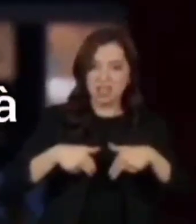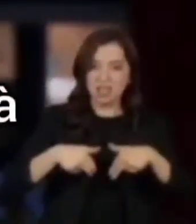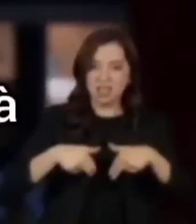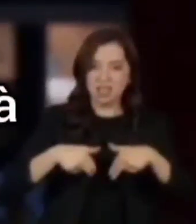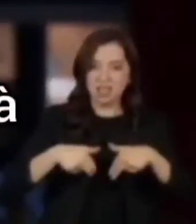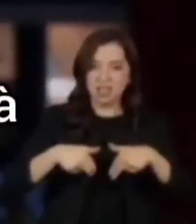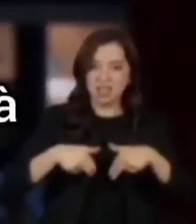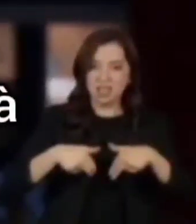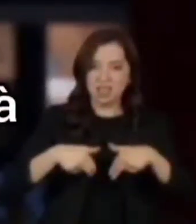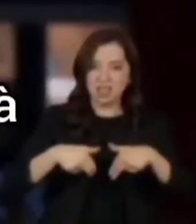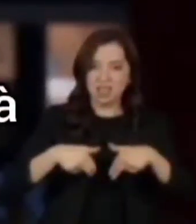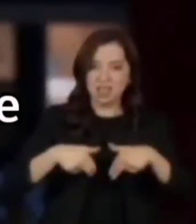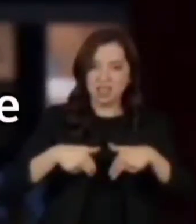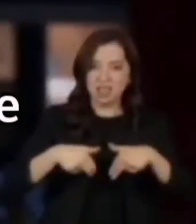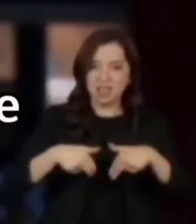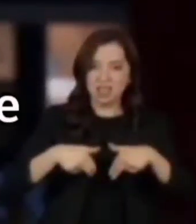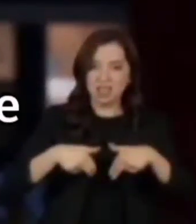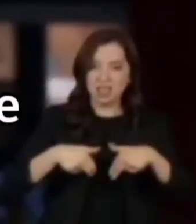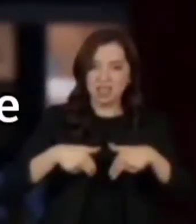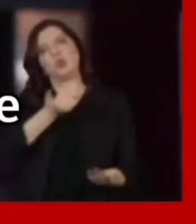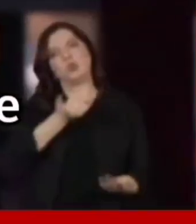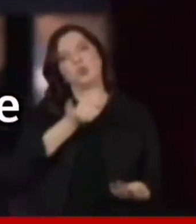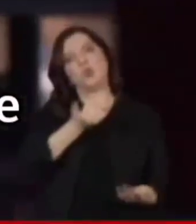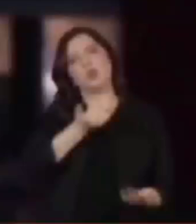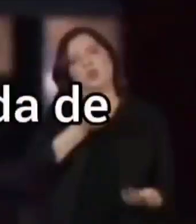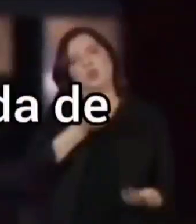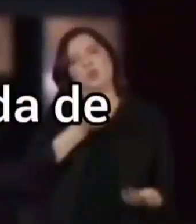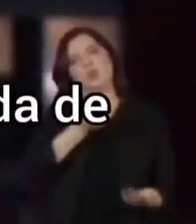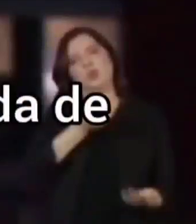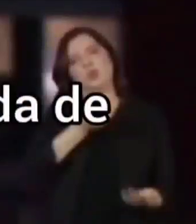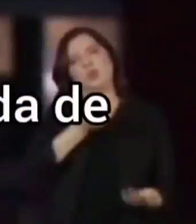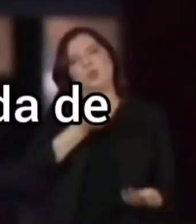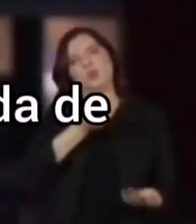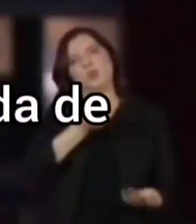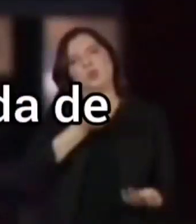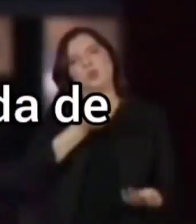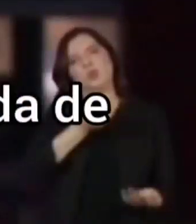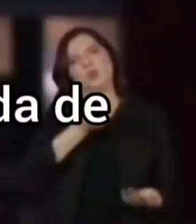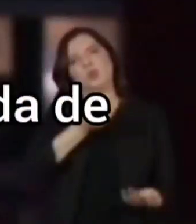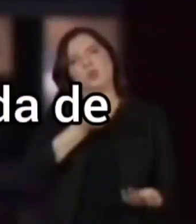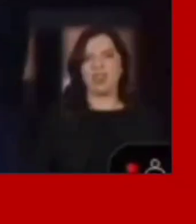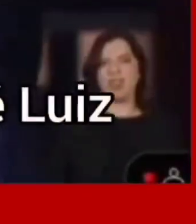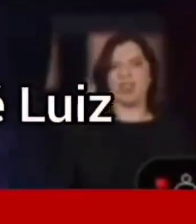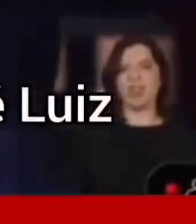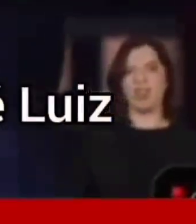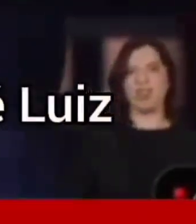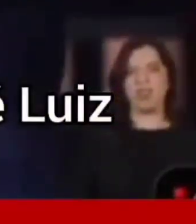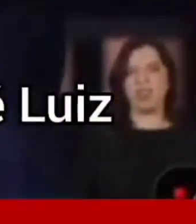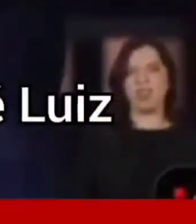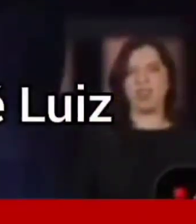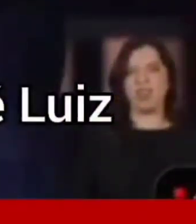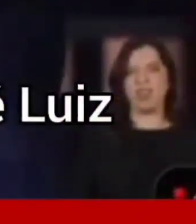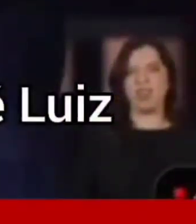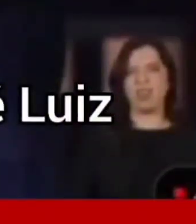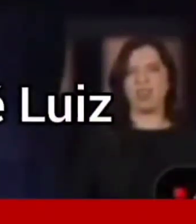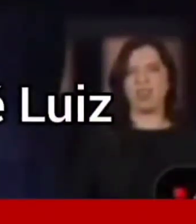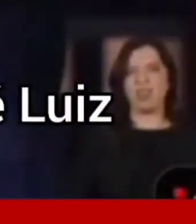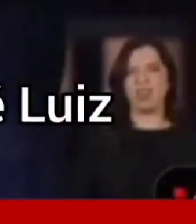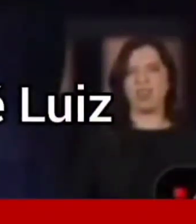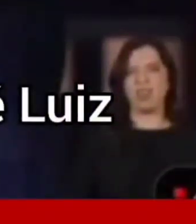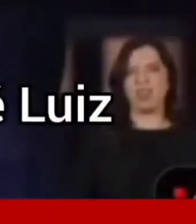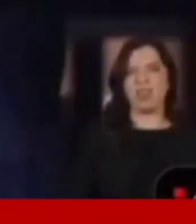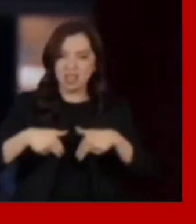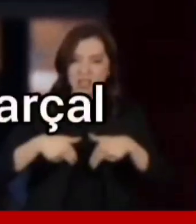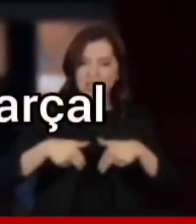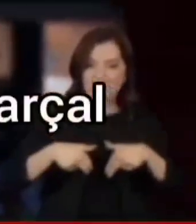O debate entre os candidatos à Prefeitura de São Paulo, realizado pela TV Cultura neste domingo, foi marcado por uma troca acalorada de acusações e pela expulsão do candidato José Luiz da Atena,